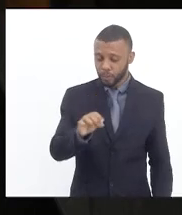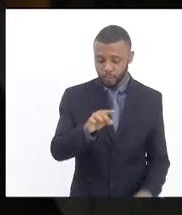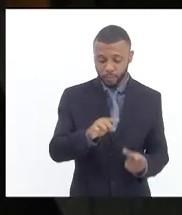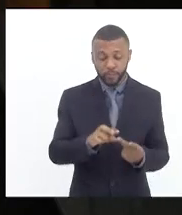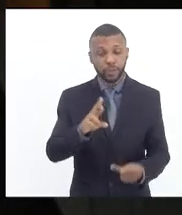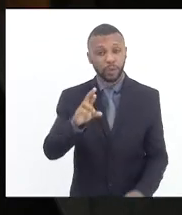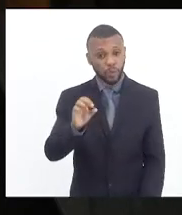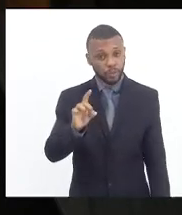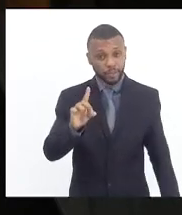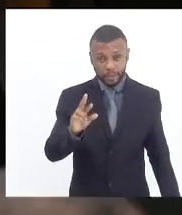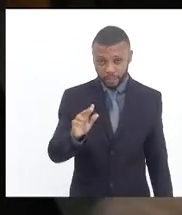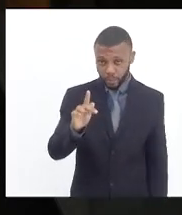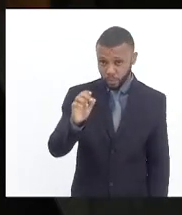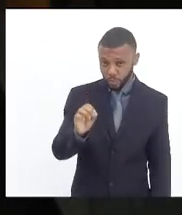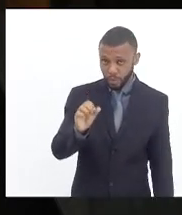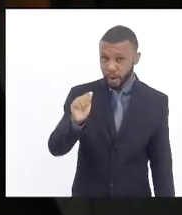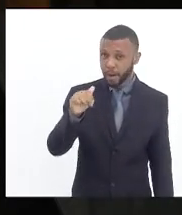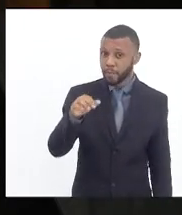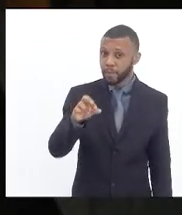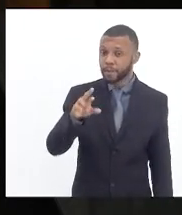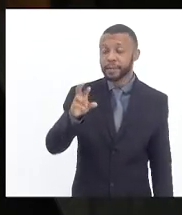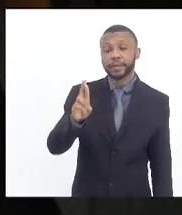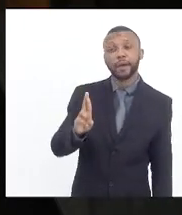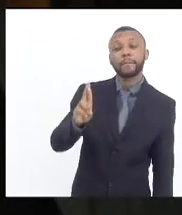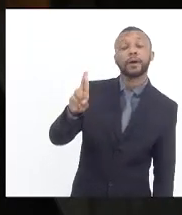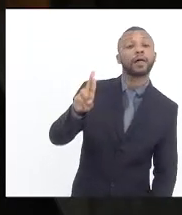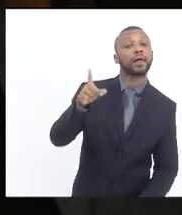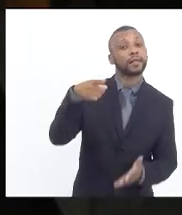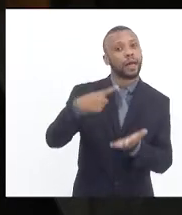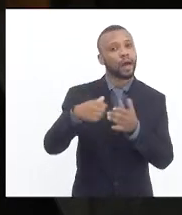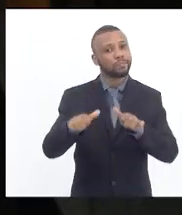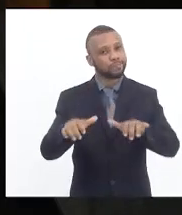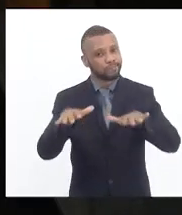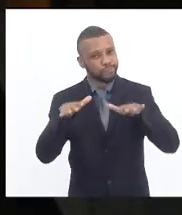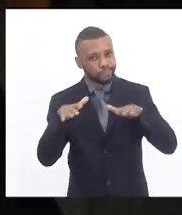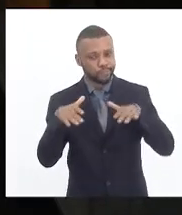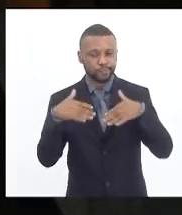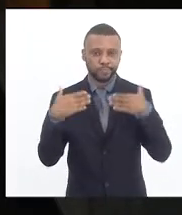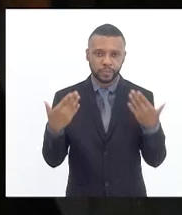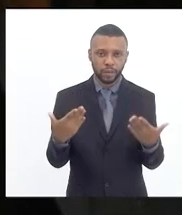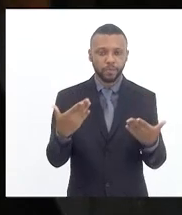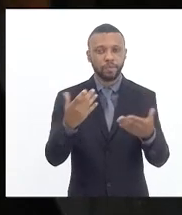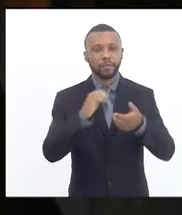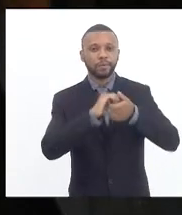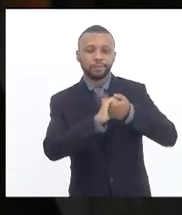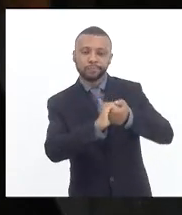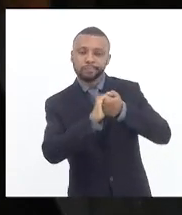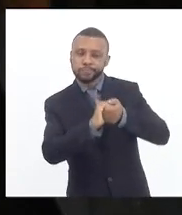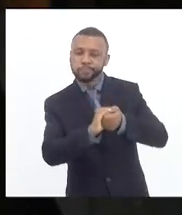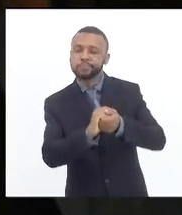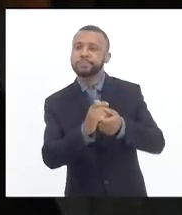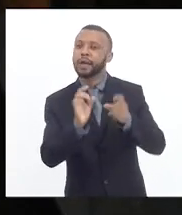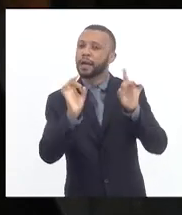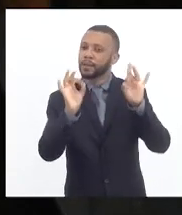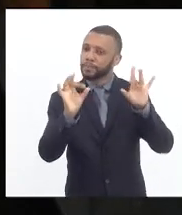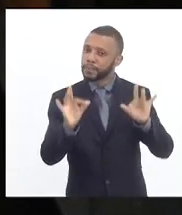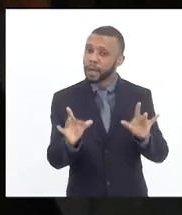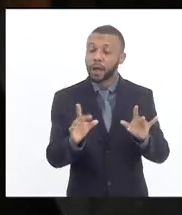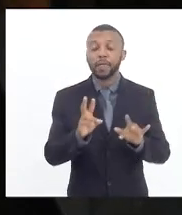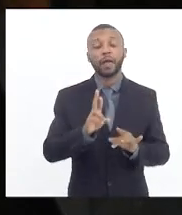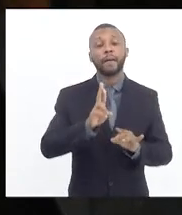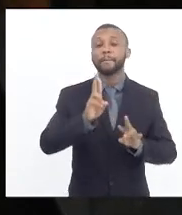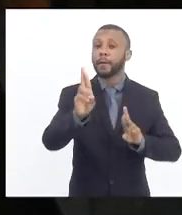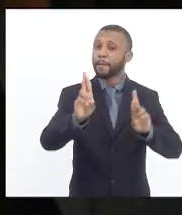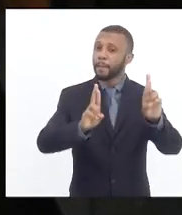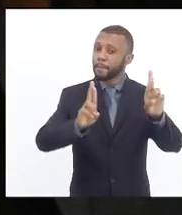presidem essa audiência pública dirigida pelo Deputado Márcio Pacheco saudação especial aos as representações